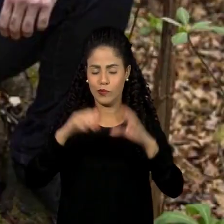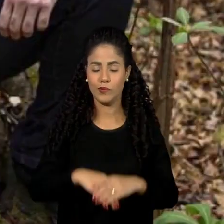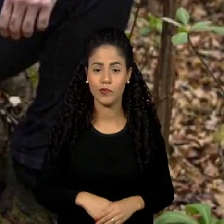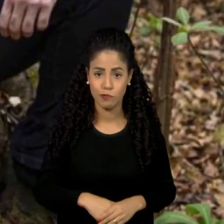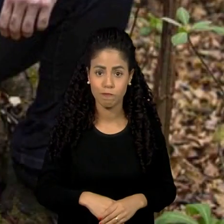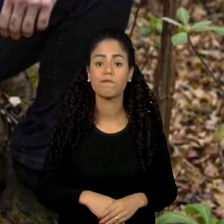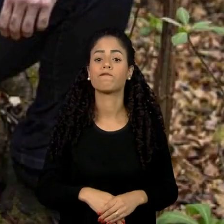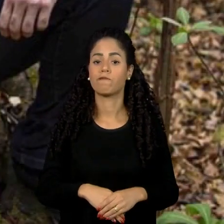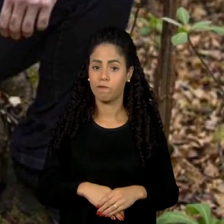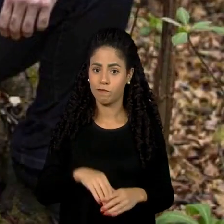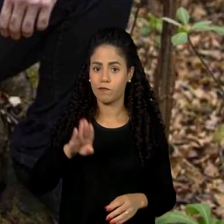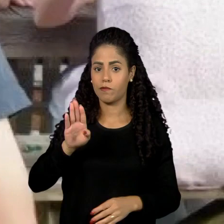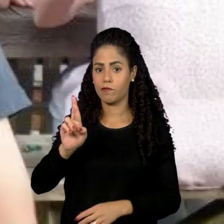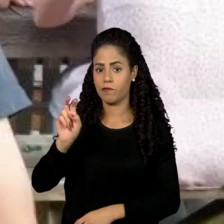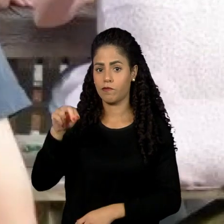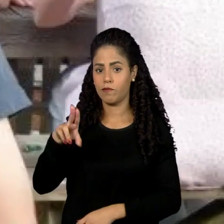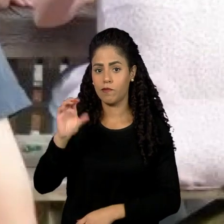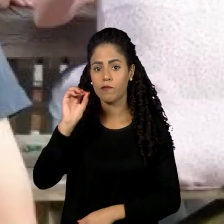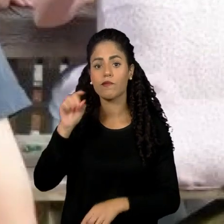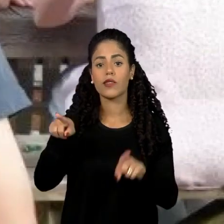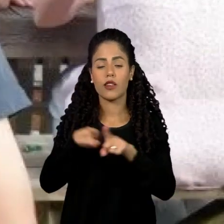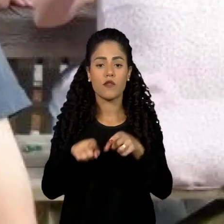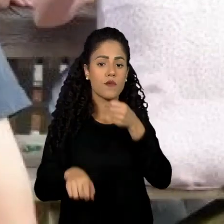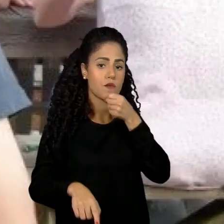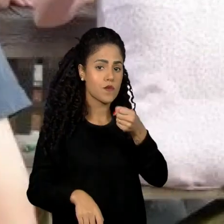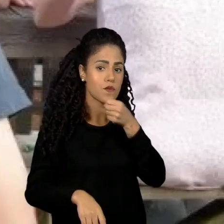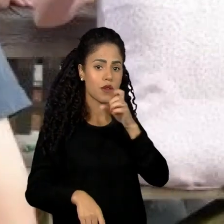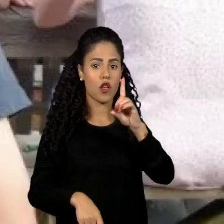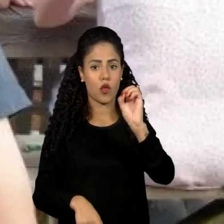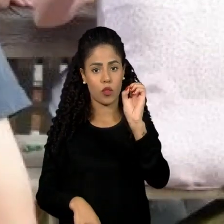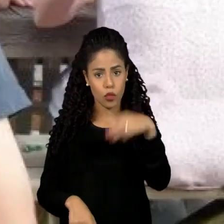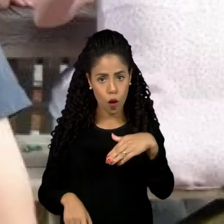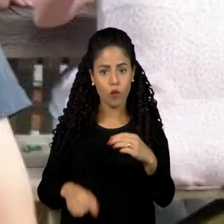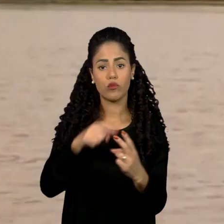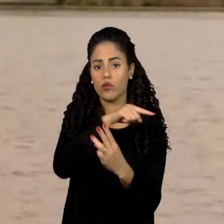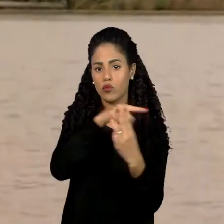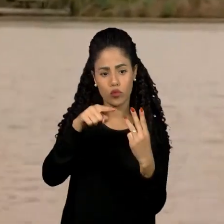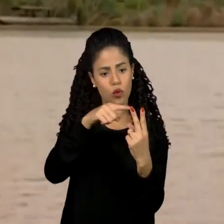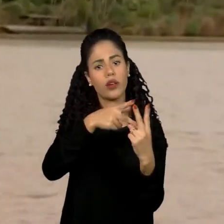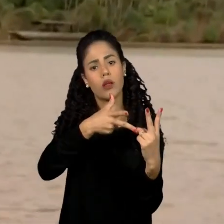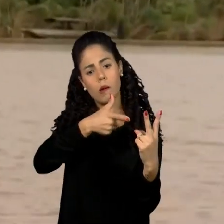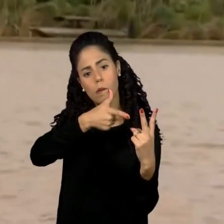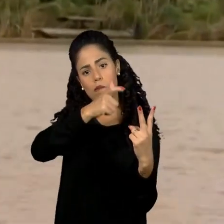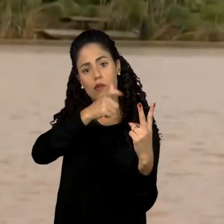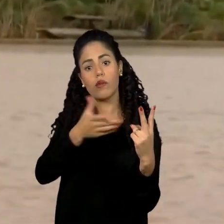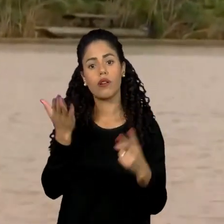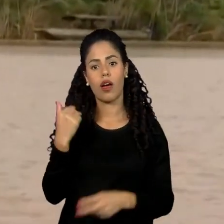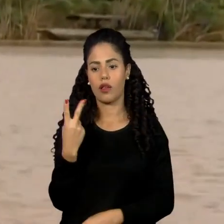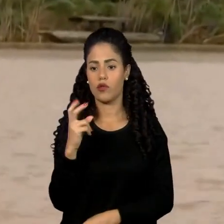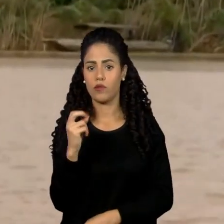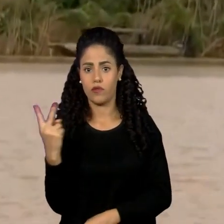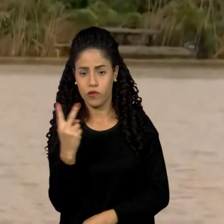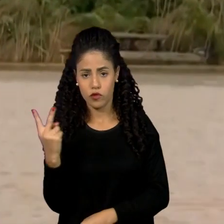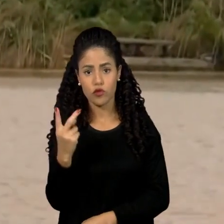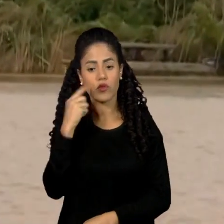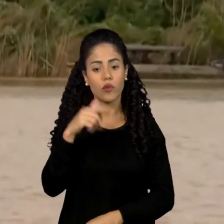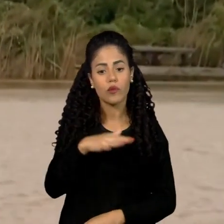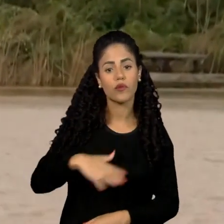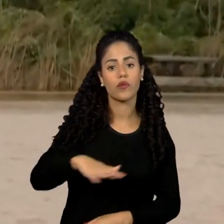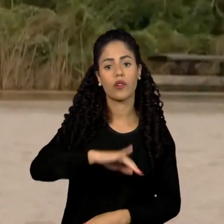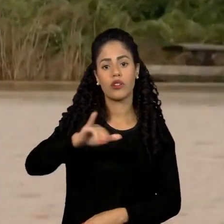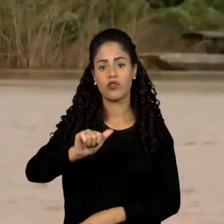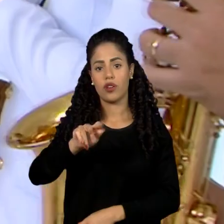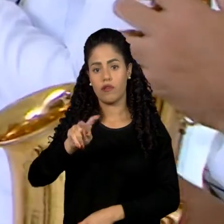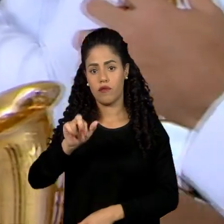O indigenista Bruno Pereira e o jornalista inglês Dom Phillips, assassinados em 2022 no Vale do Javari,